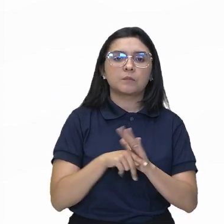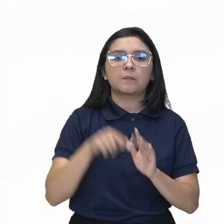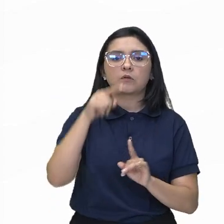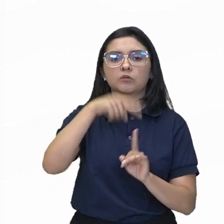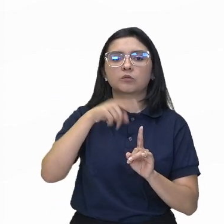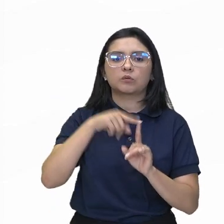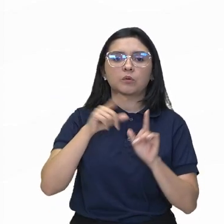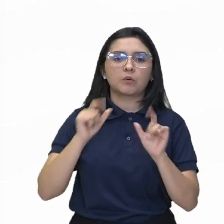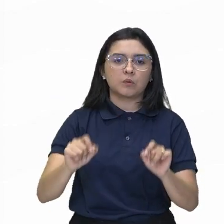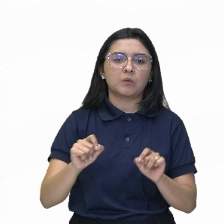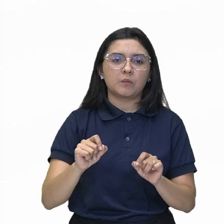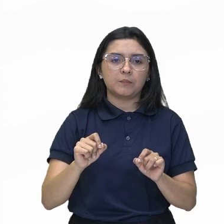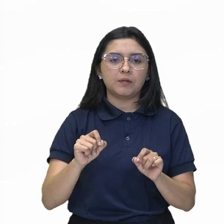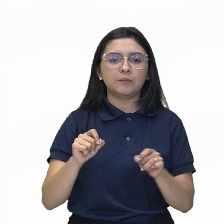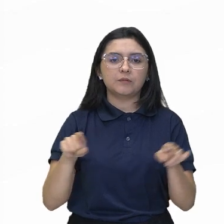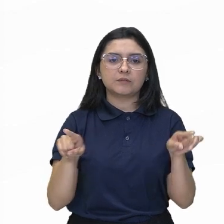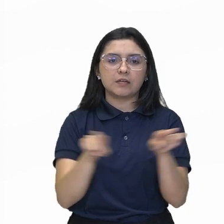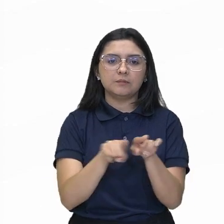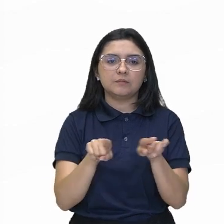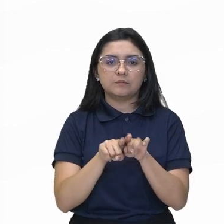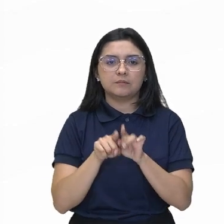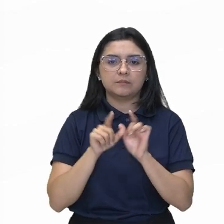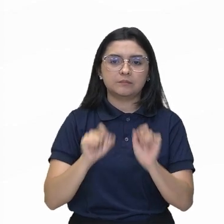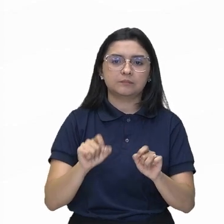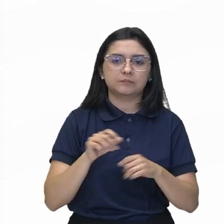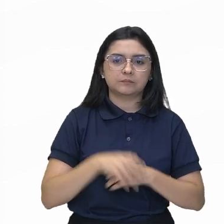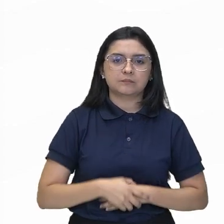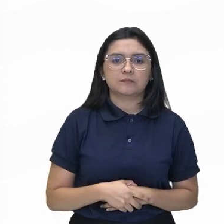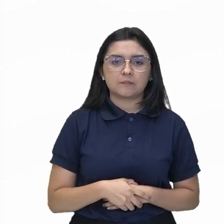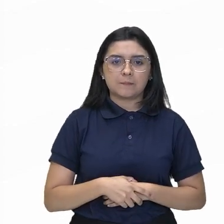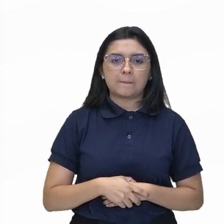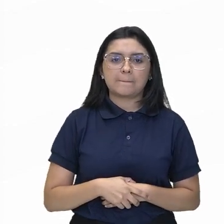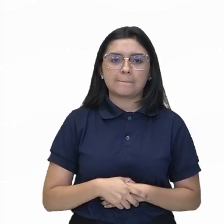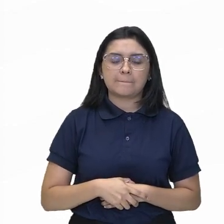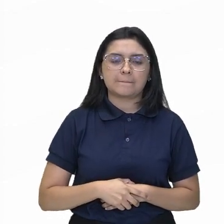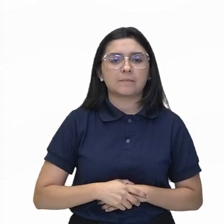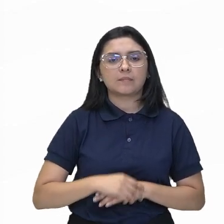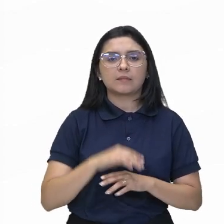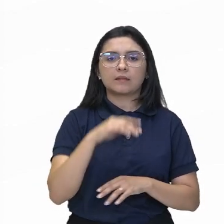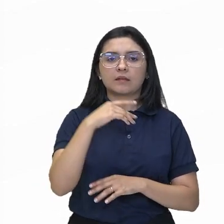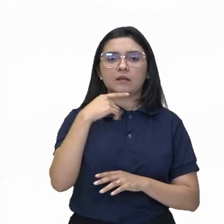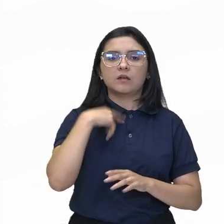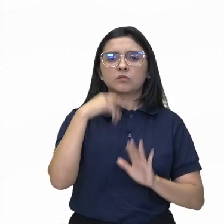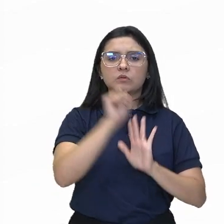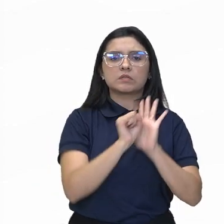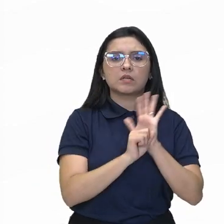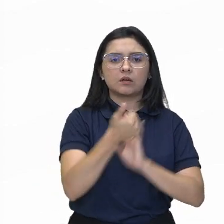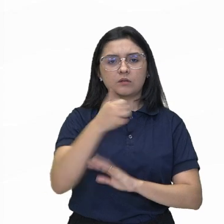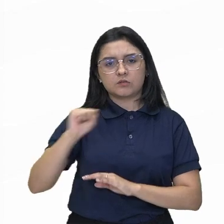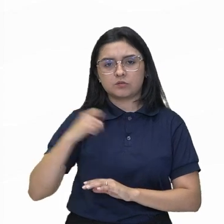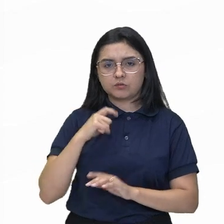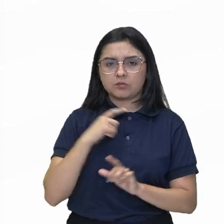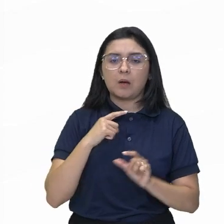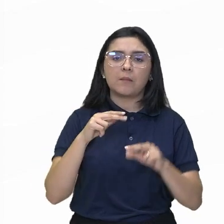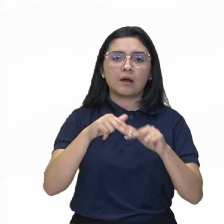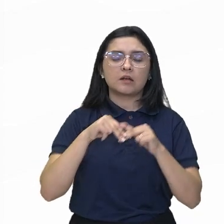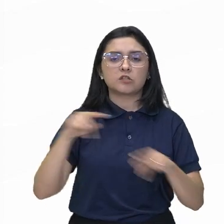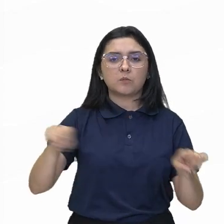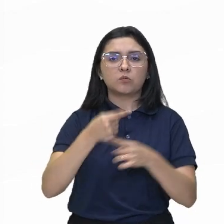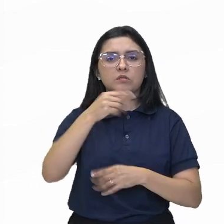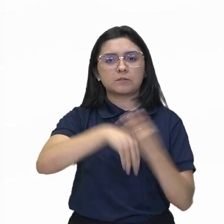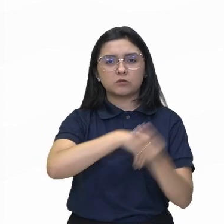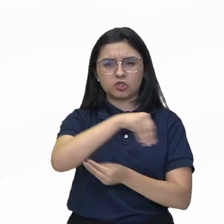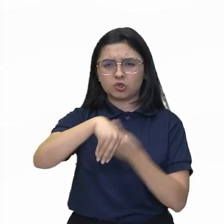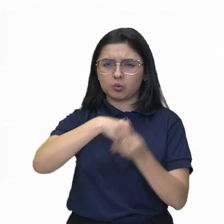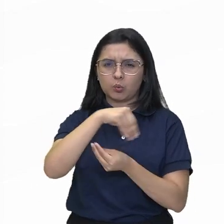de Pernambuco. Surgiu em meados do século XVIII, a partir da miscigenação musical, ou seja,